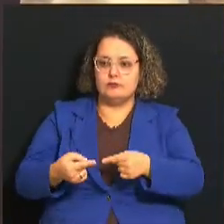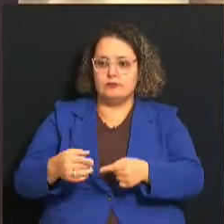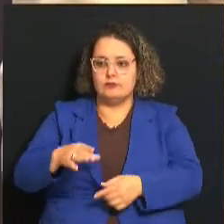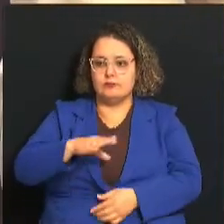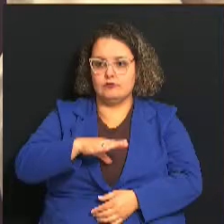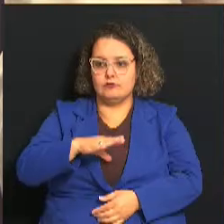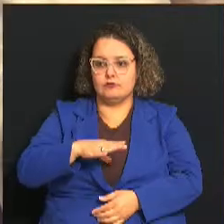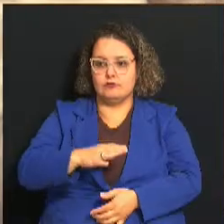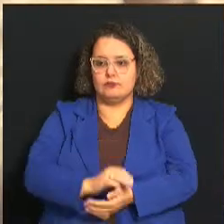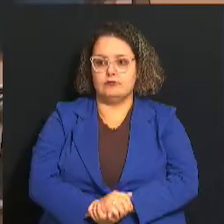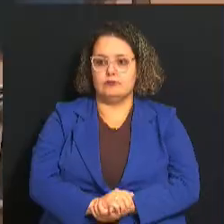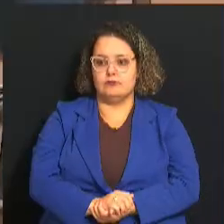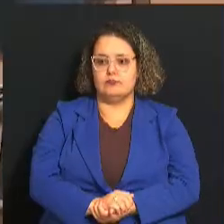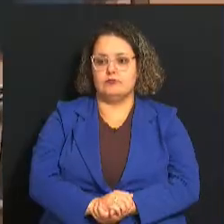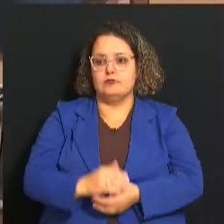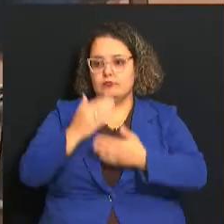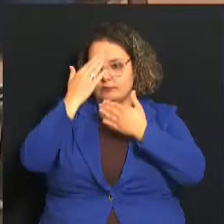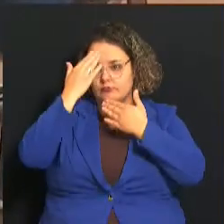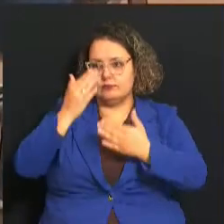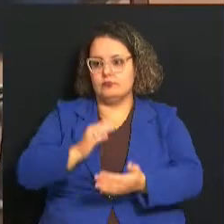questão ambiental. Obrigada.